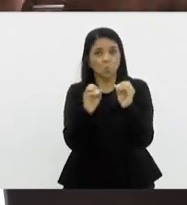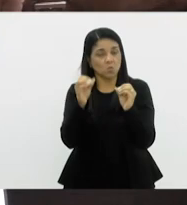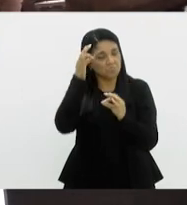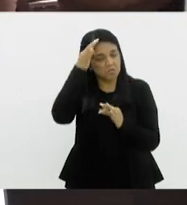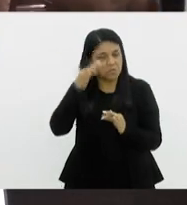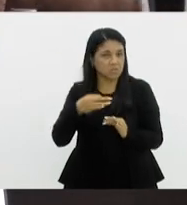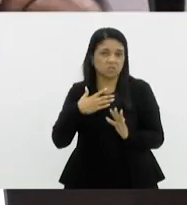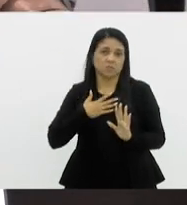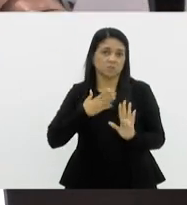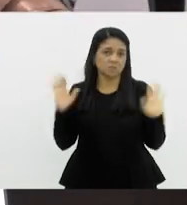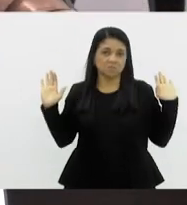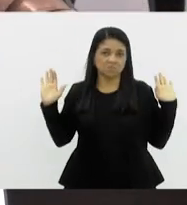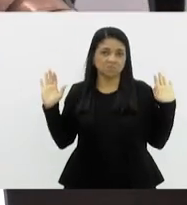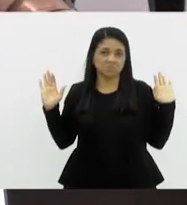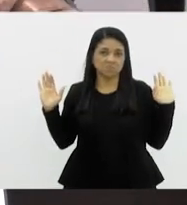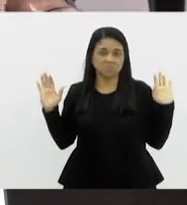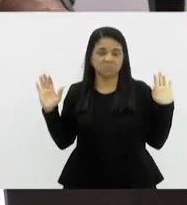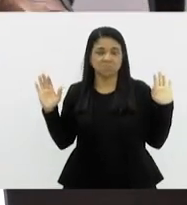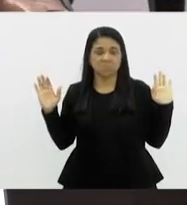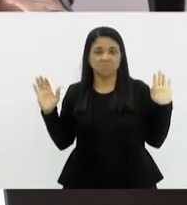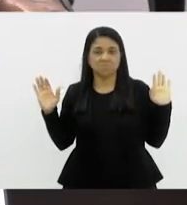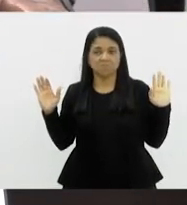nenhuma. Nenhuma.